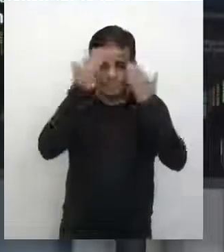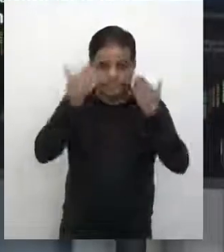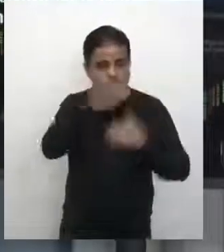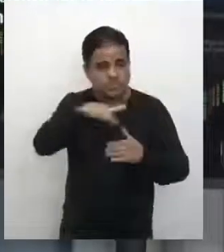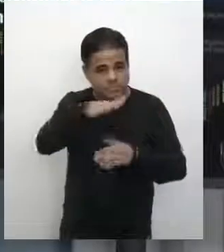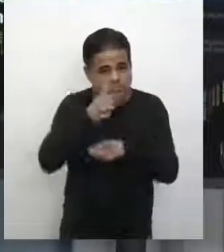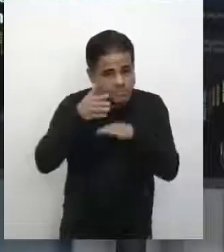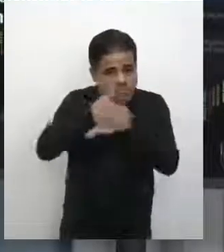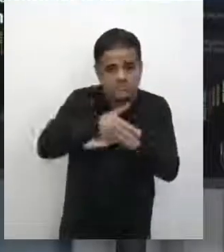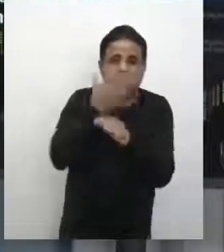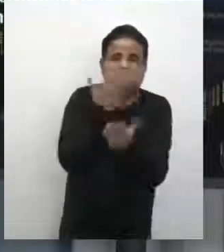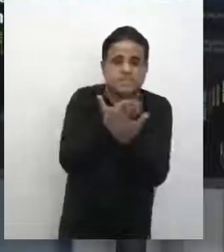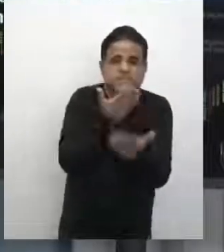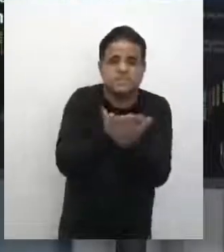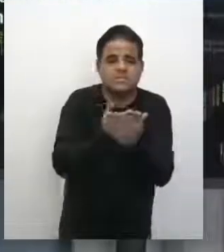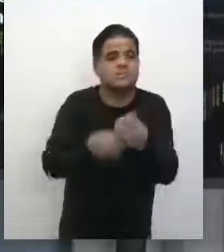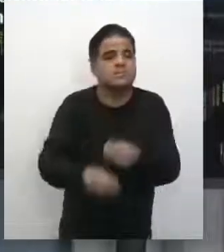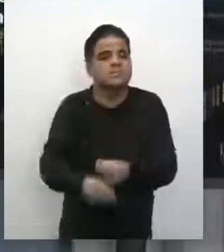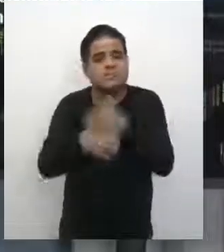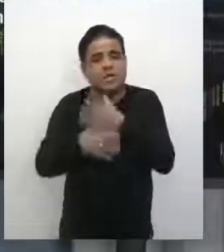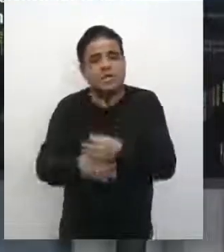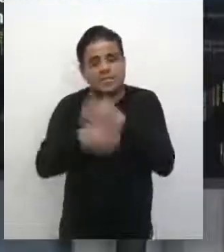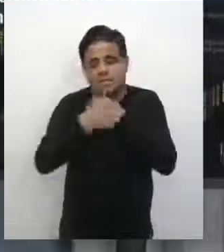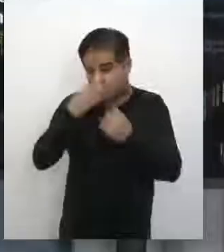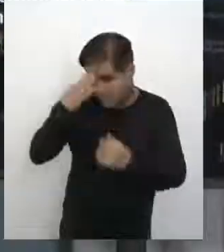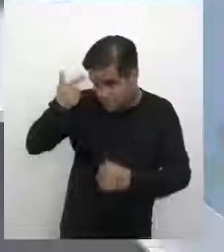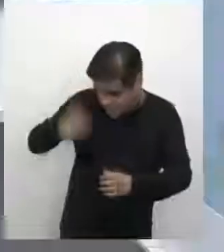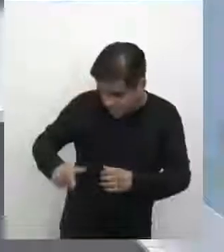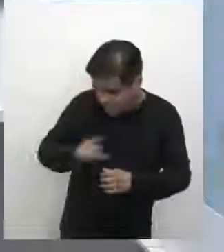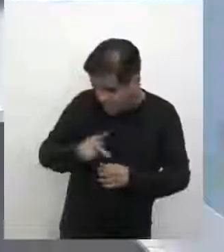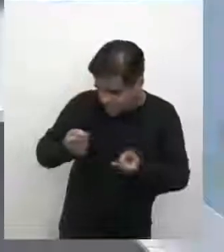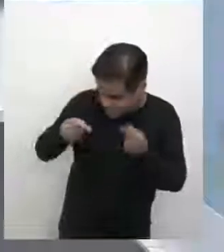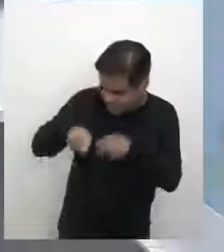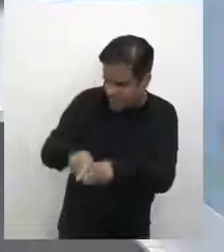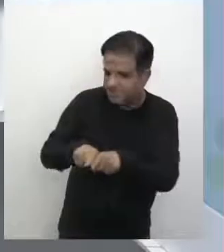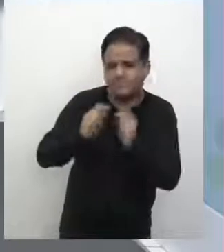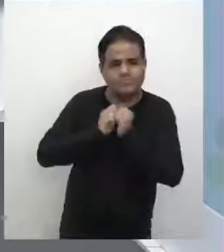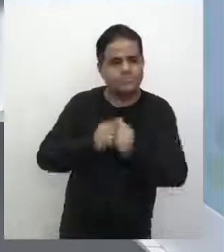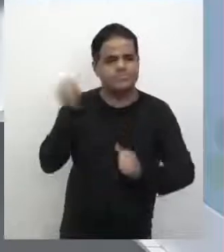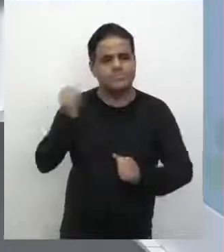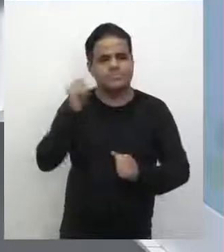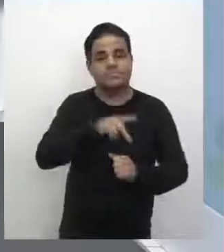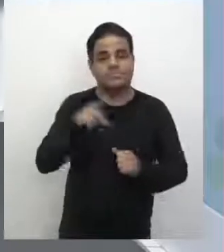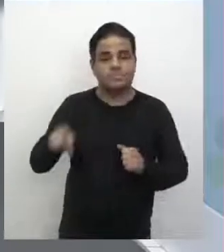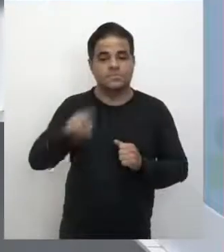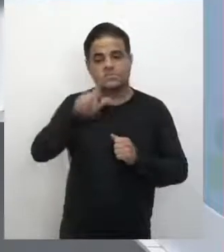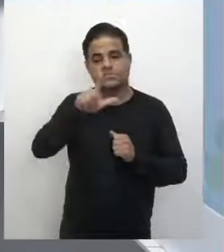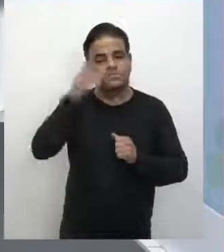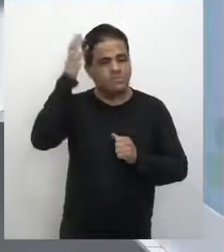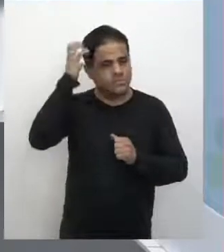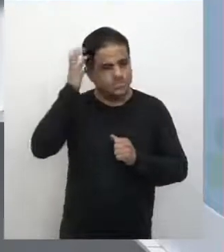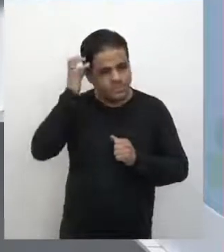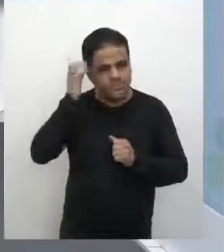pela participação da aula, a participação do chat, e quero agradecer de novo a parceria fundamental da professora Luísa aqui. Um